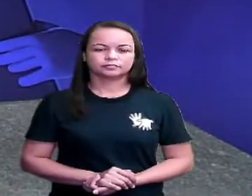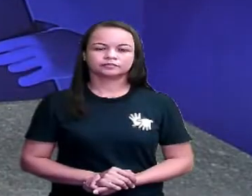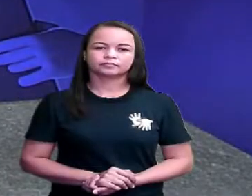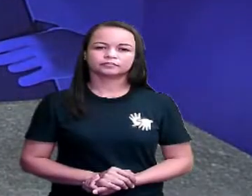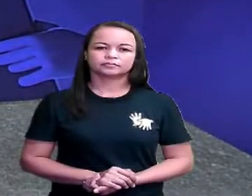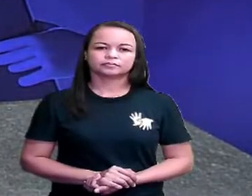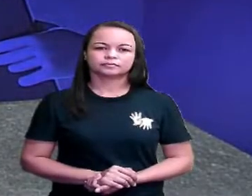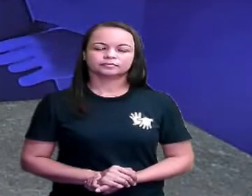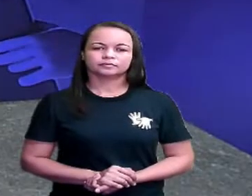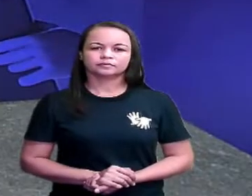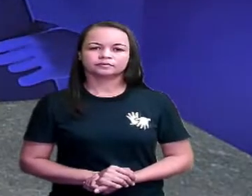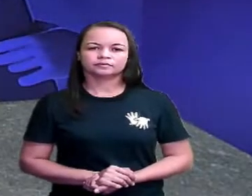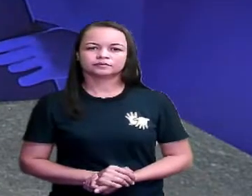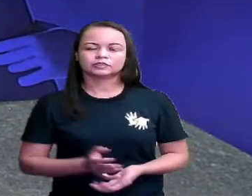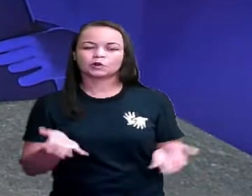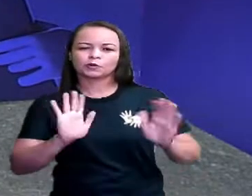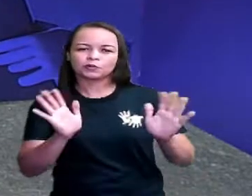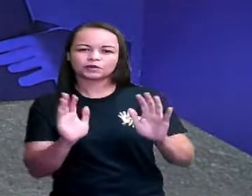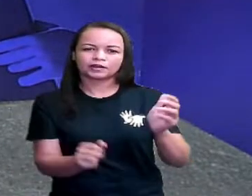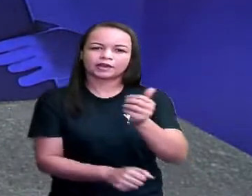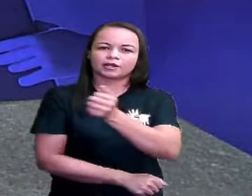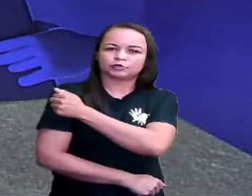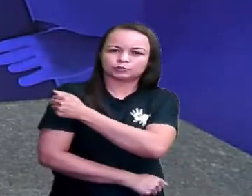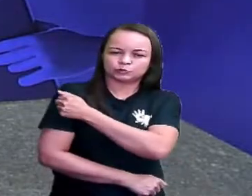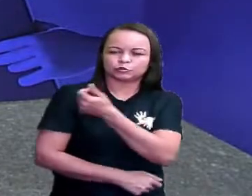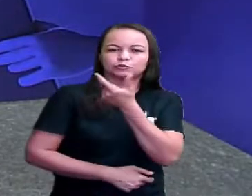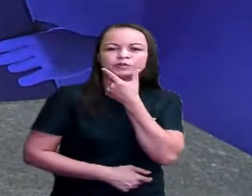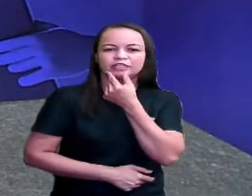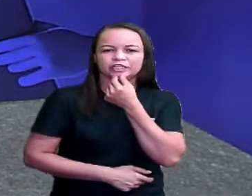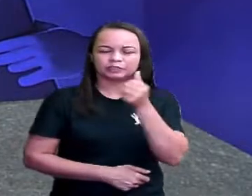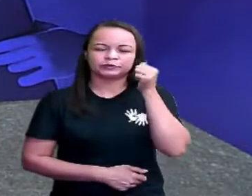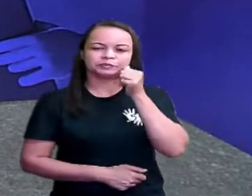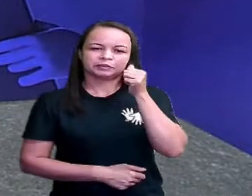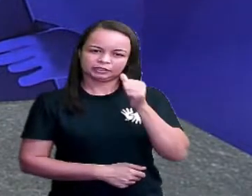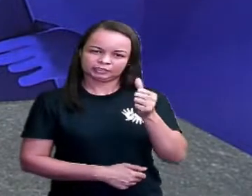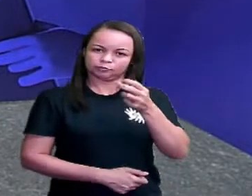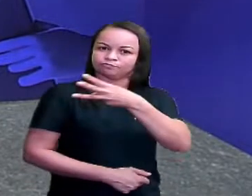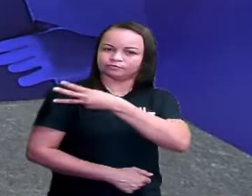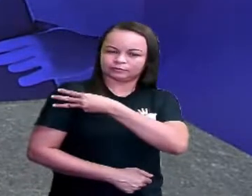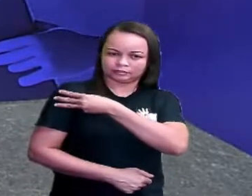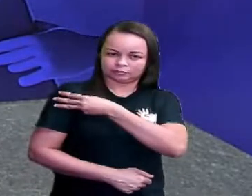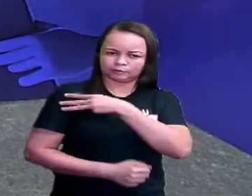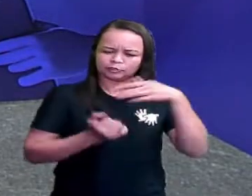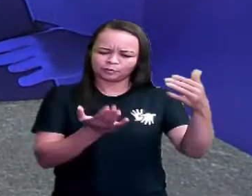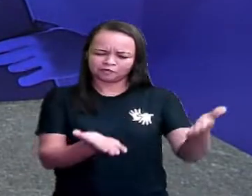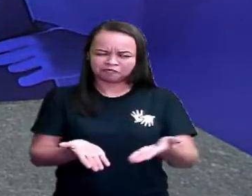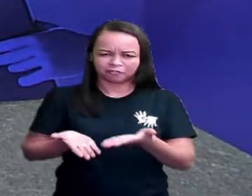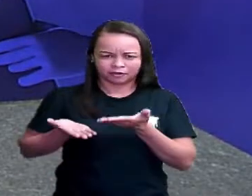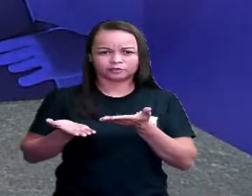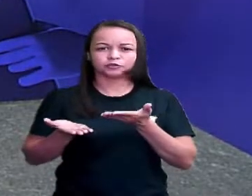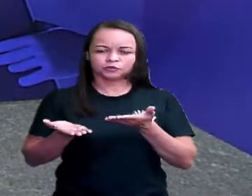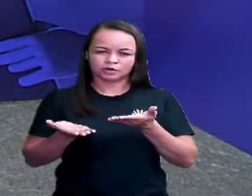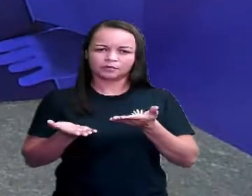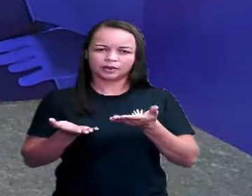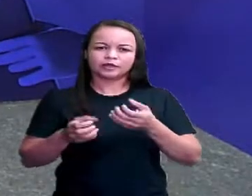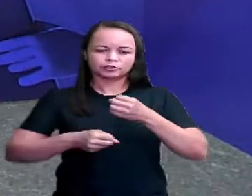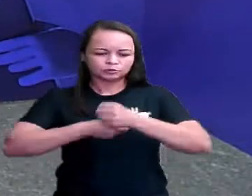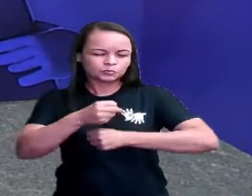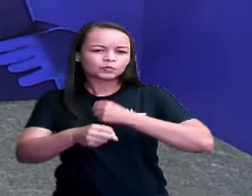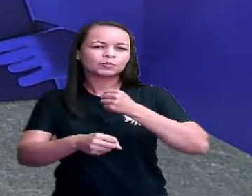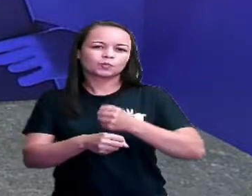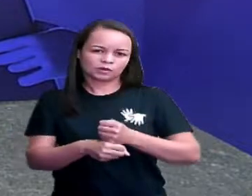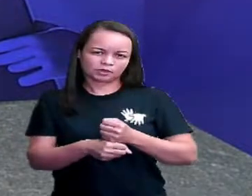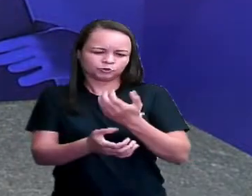Fala, meu querido aluno, minha querida aluna do terceiro ano. Sejam bem-vindos a mais um ano letivo em que nós